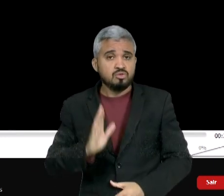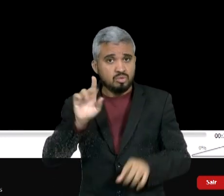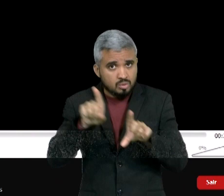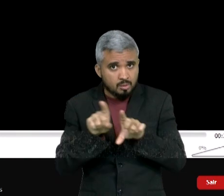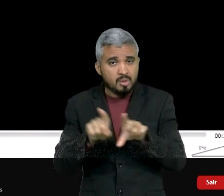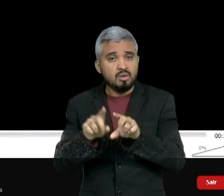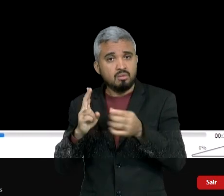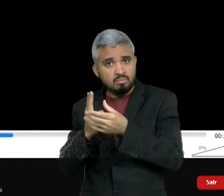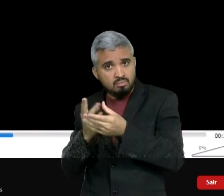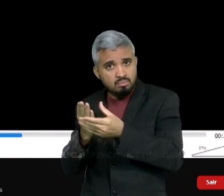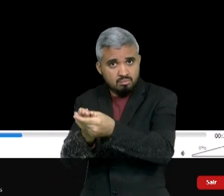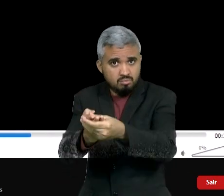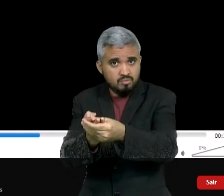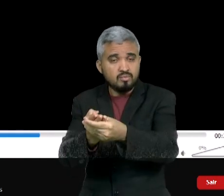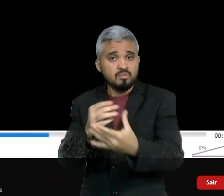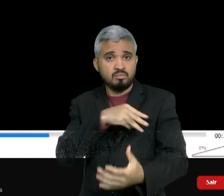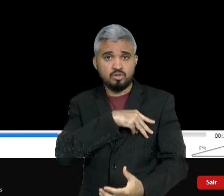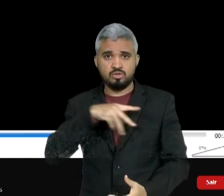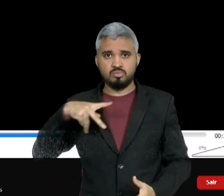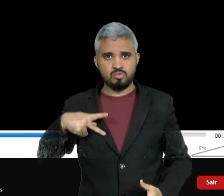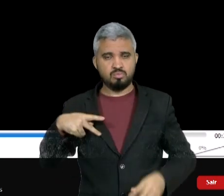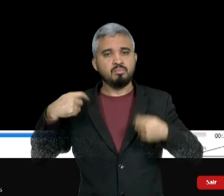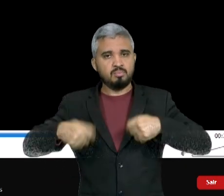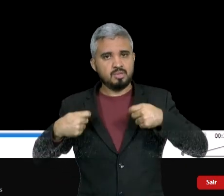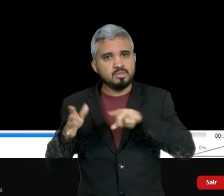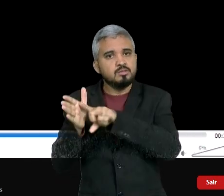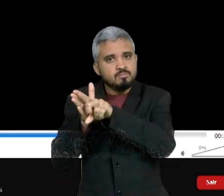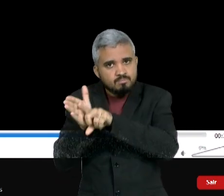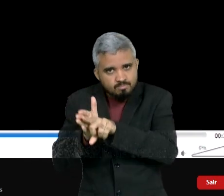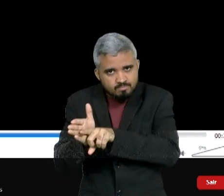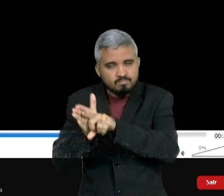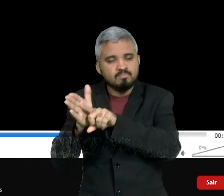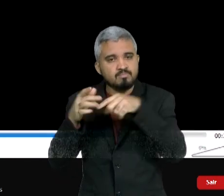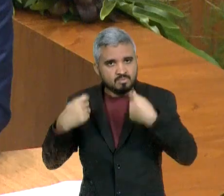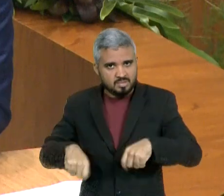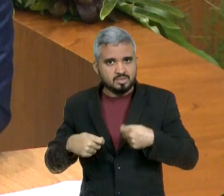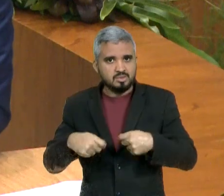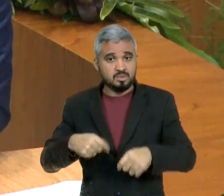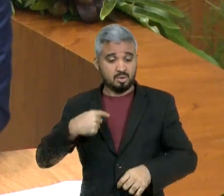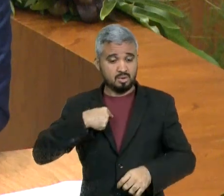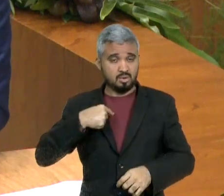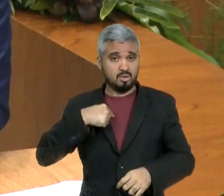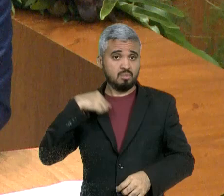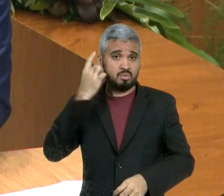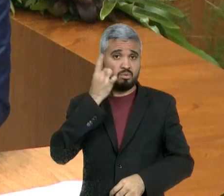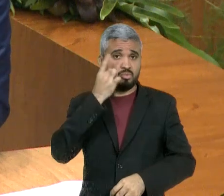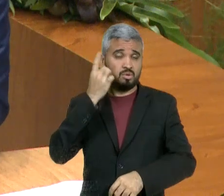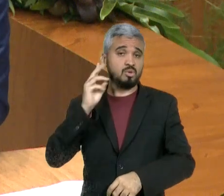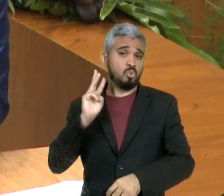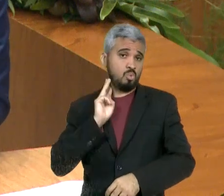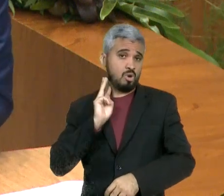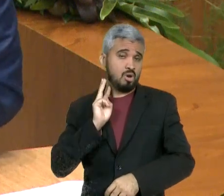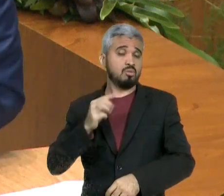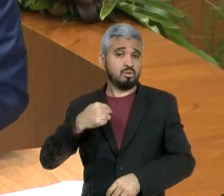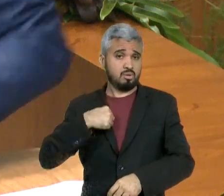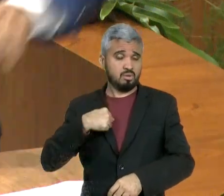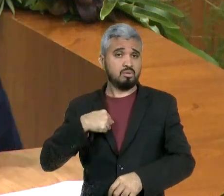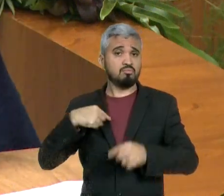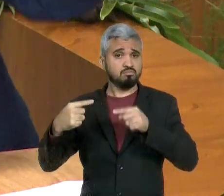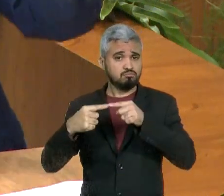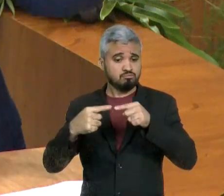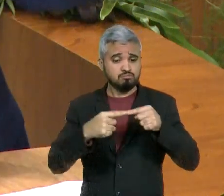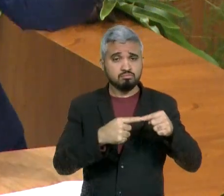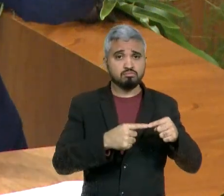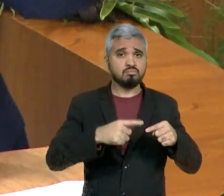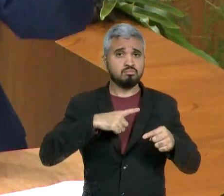Ministério Público para que possa investigar. E quem está cobrando é o deputado que tem coerência política. E já falei aqui nesta casa.